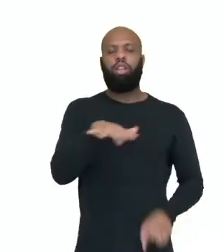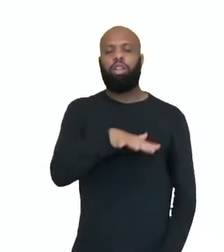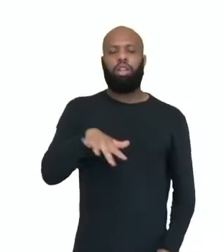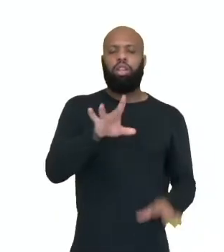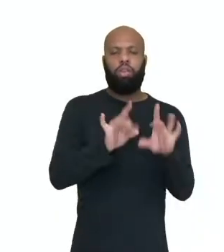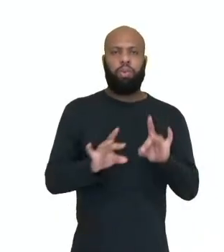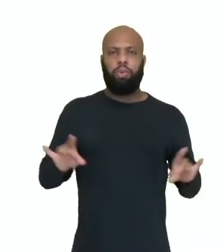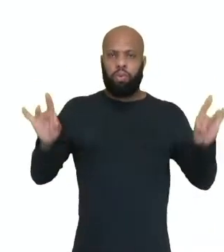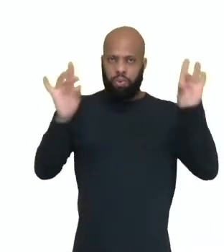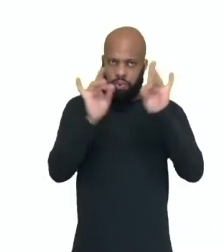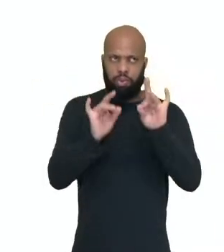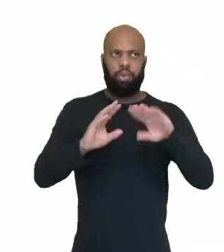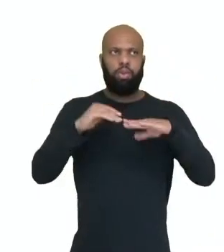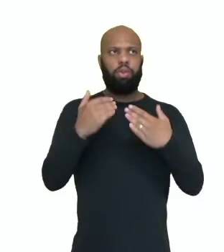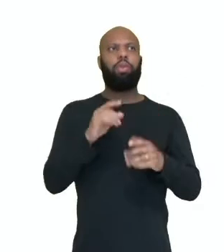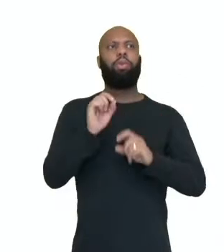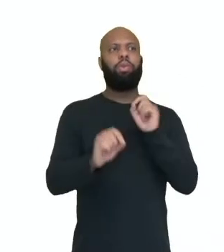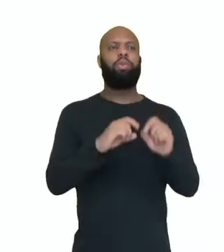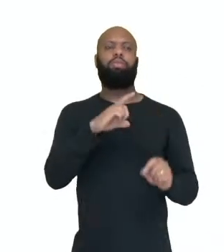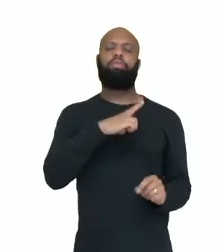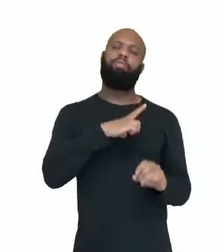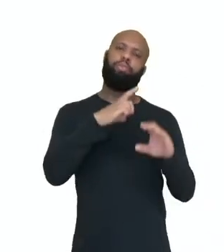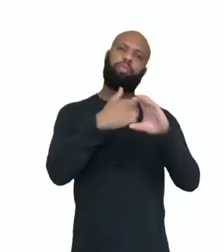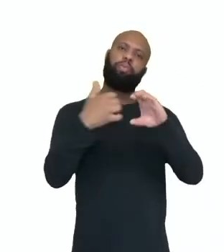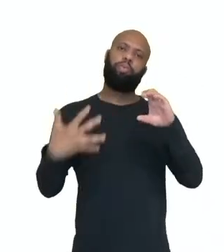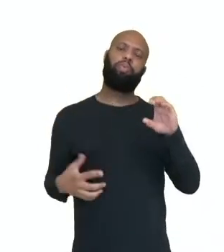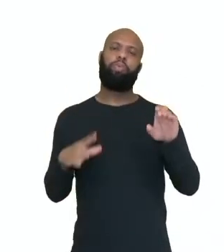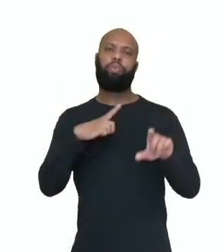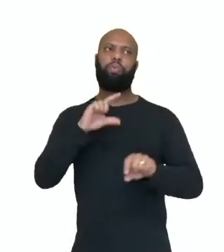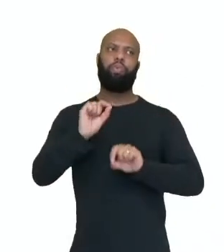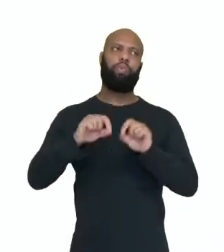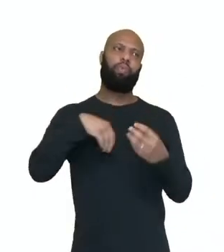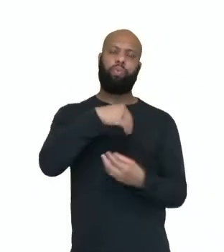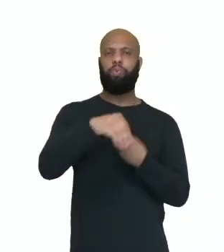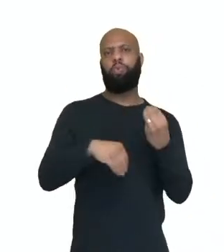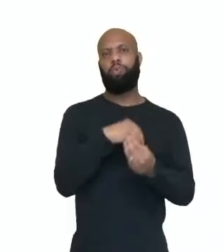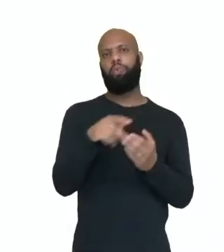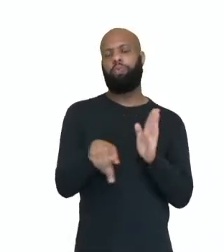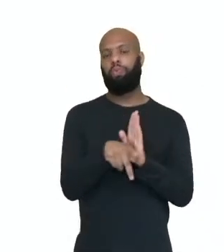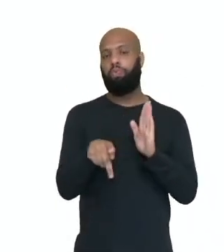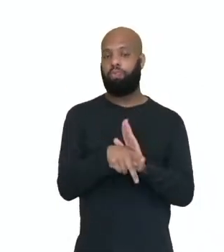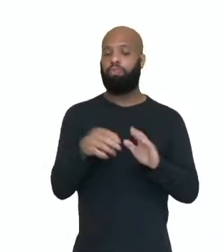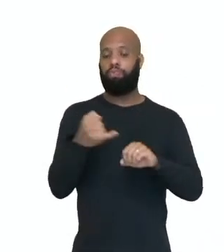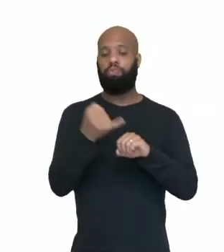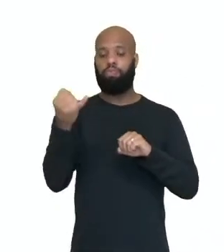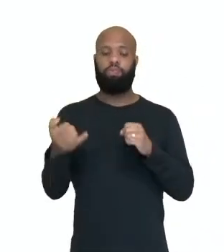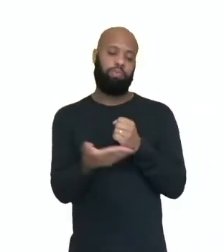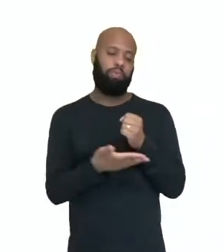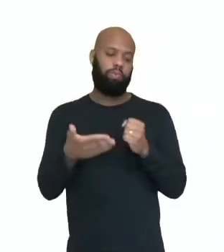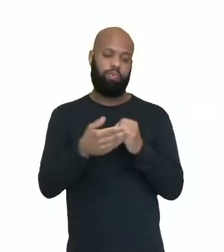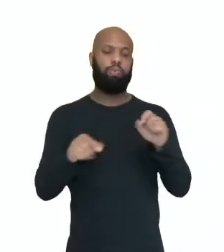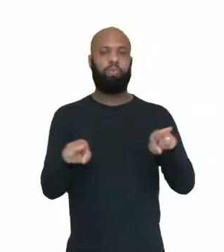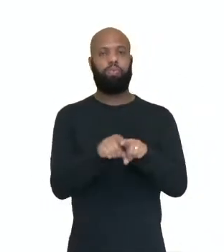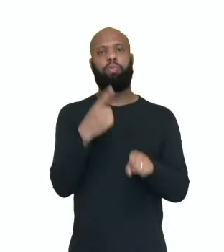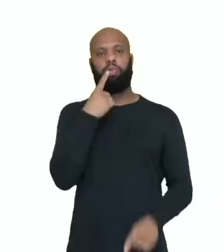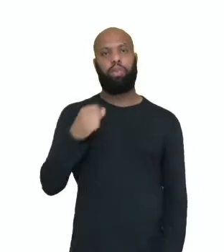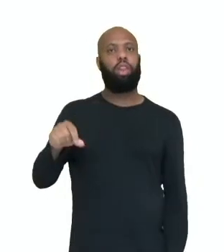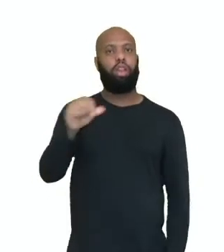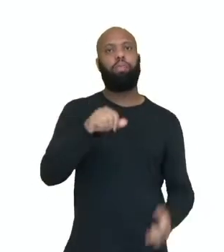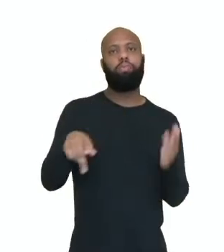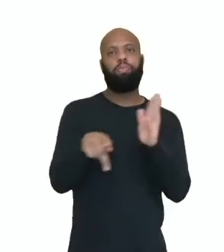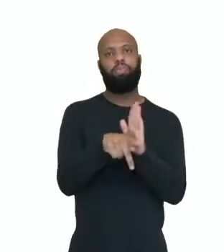ou em solução aquosa, tem como característica a dissolução de um composto iônico, base ou sal, em